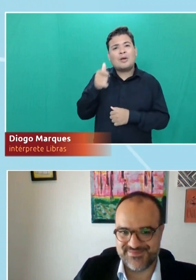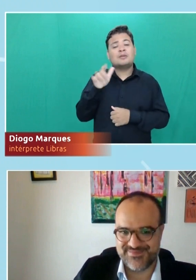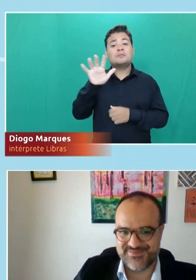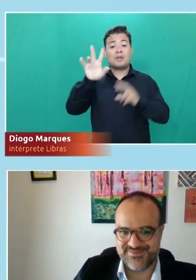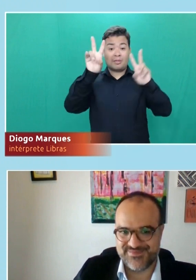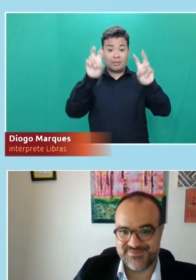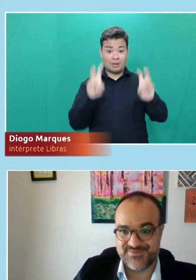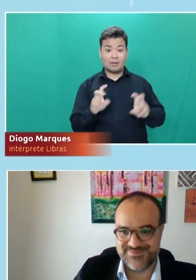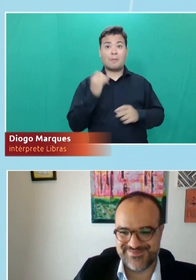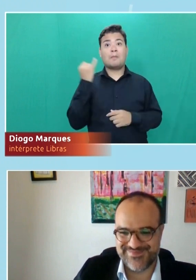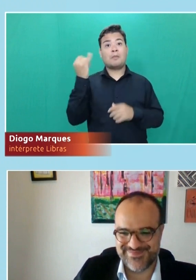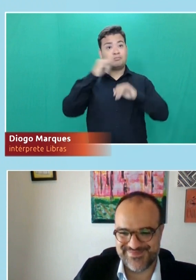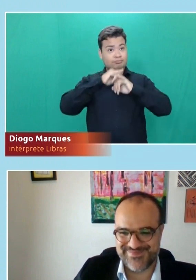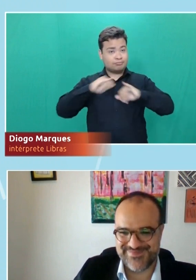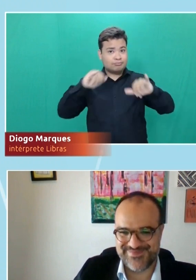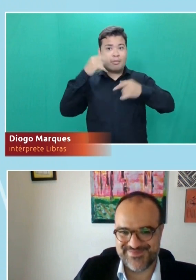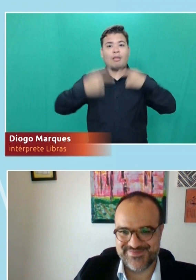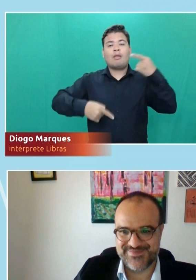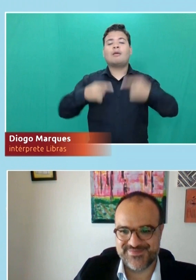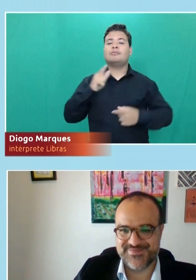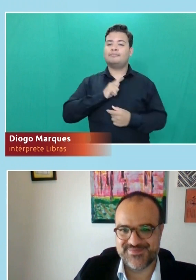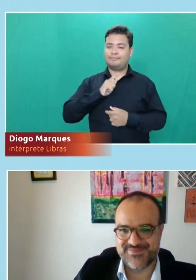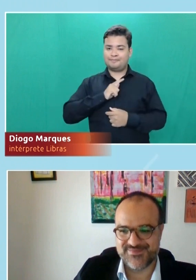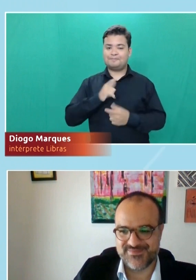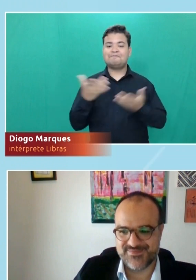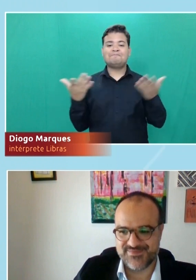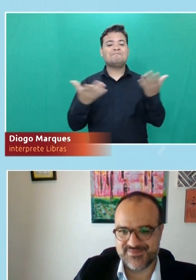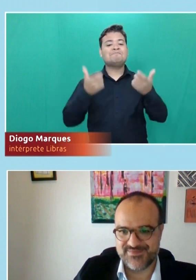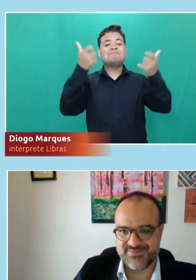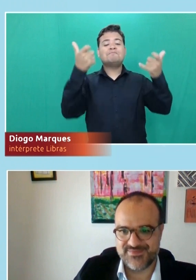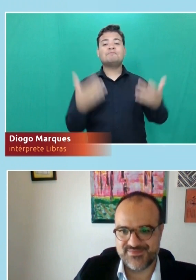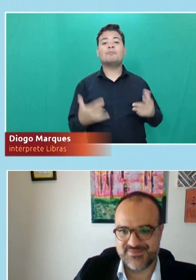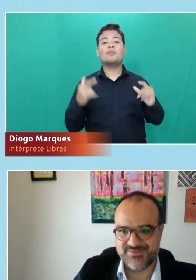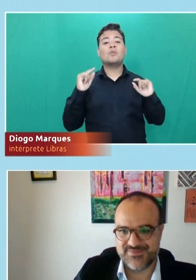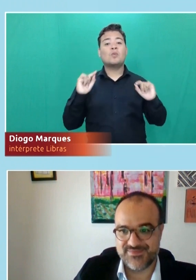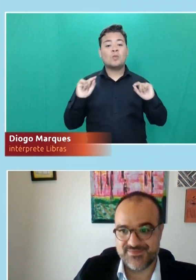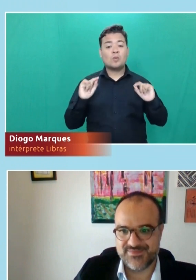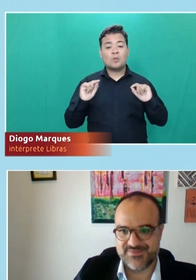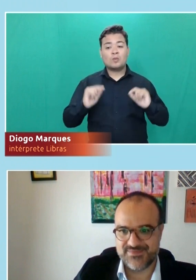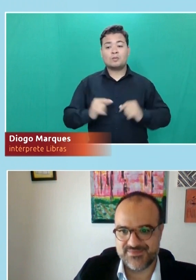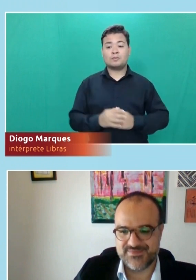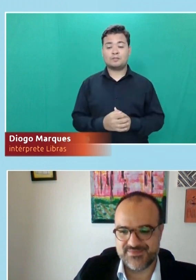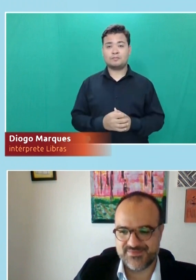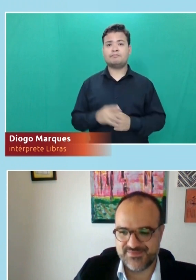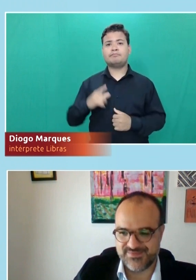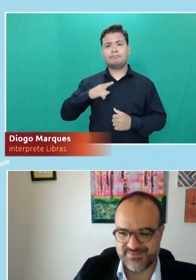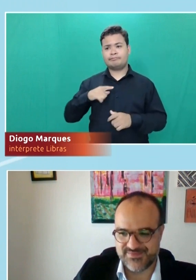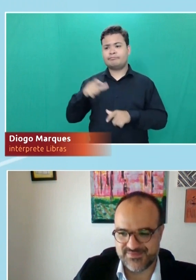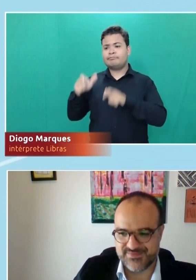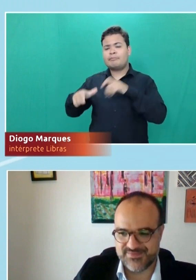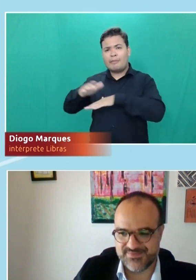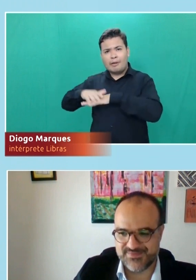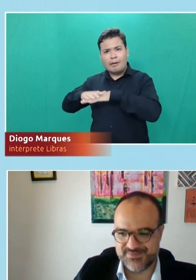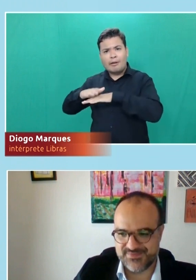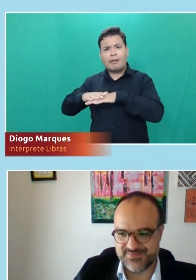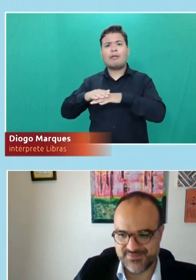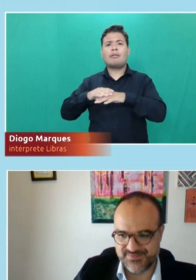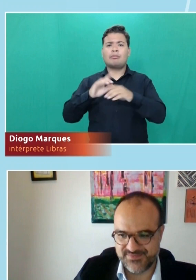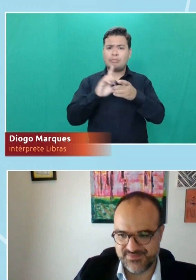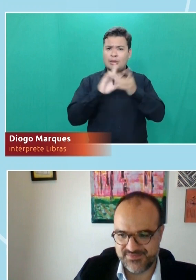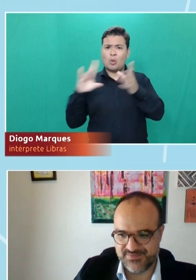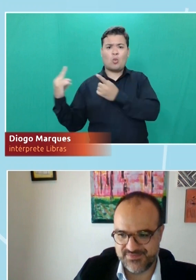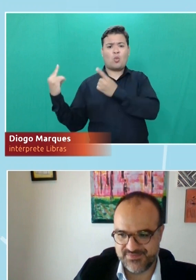importantes para serem discutidos. E hoje nós vamos falar sobre os atos antidemocráticos que estão ocorrendo no